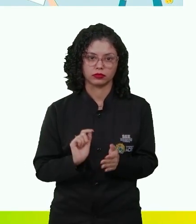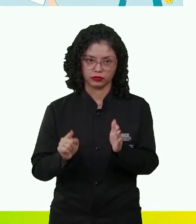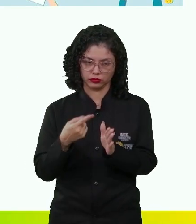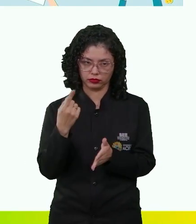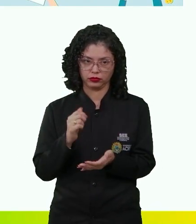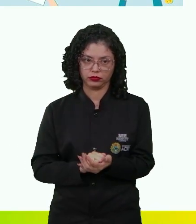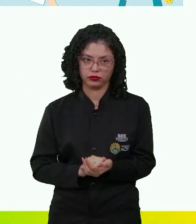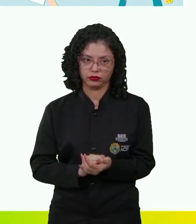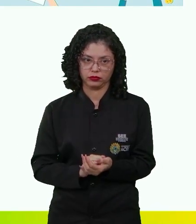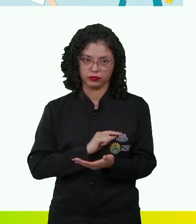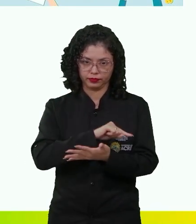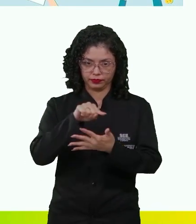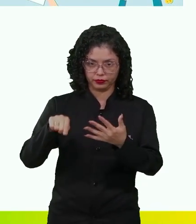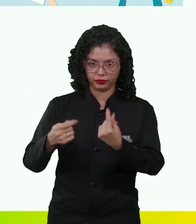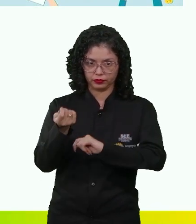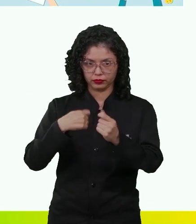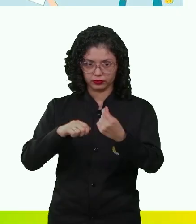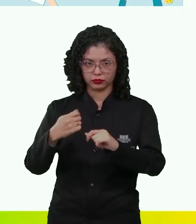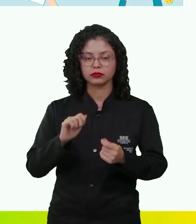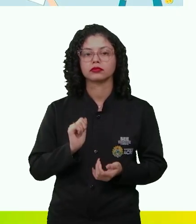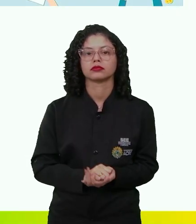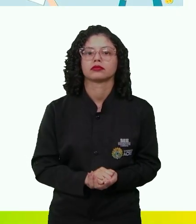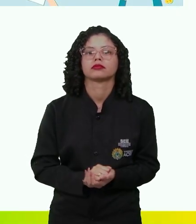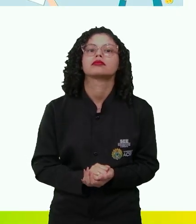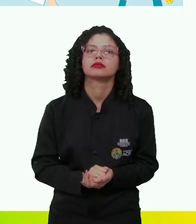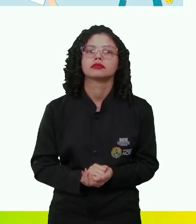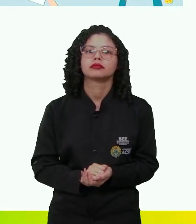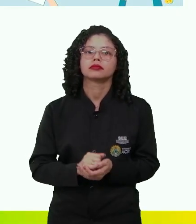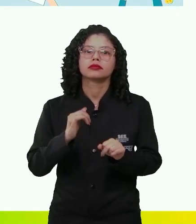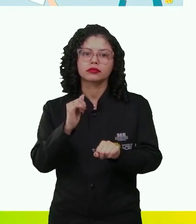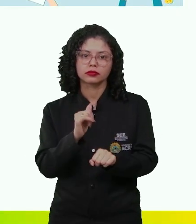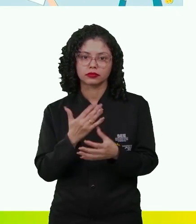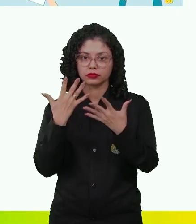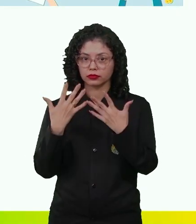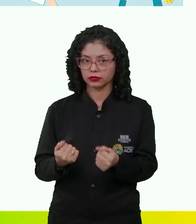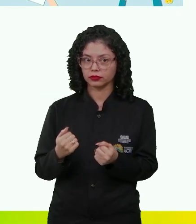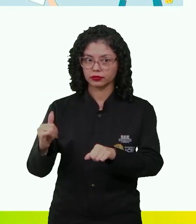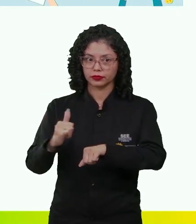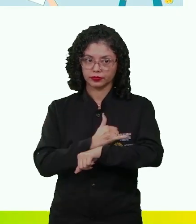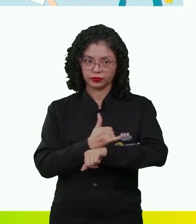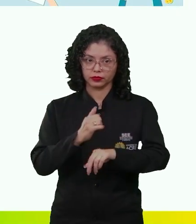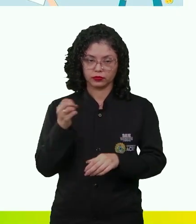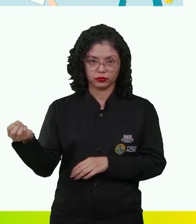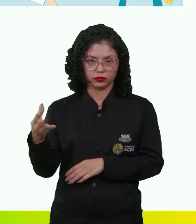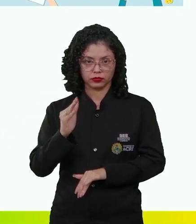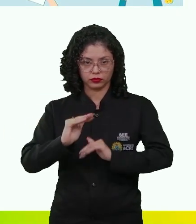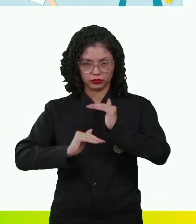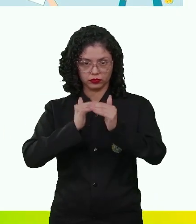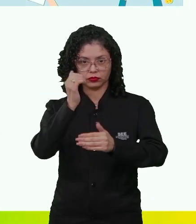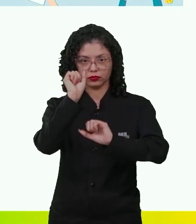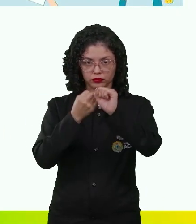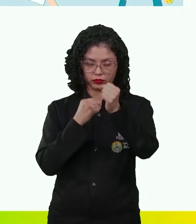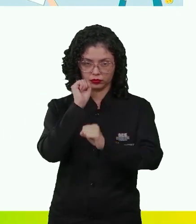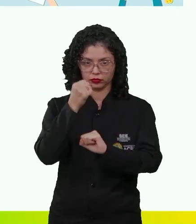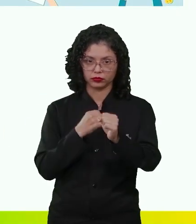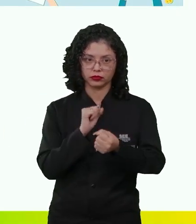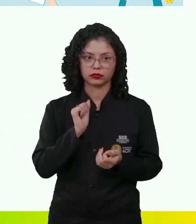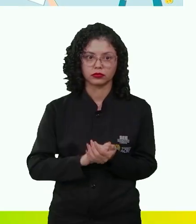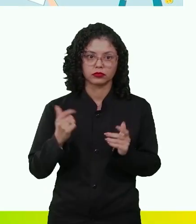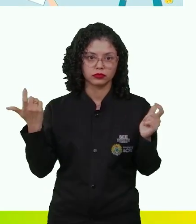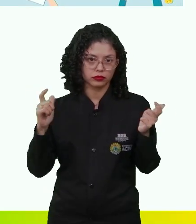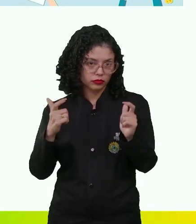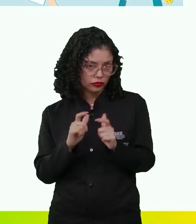Primeiro tópico é a diversificação da economia. Adotar estratégias de inovação e